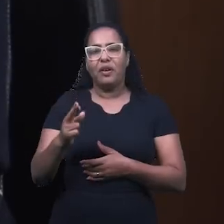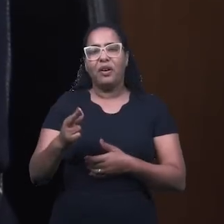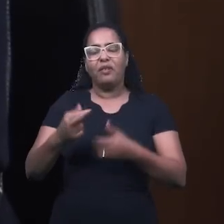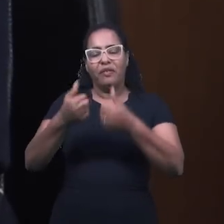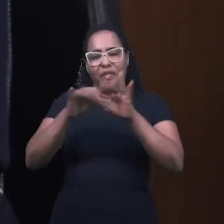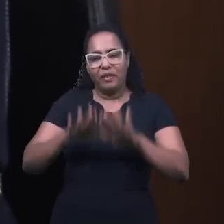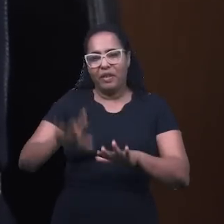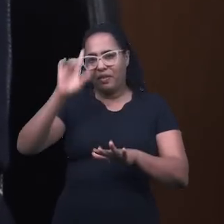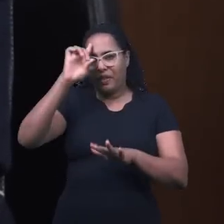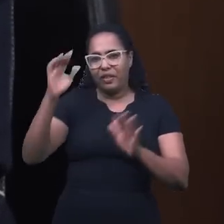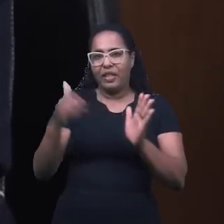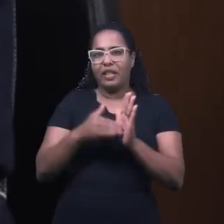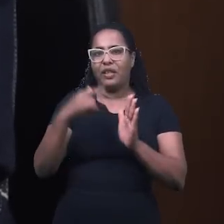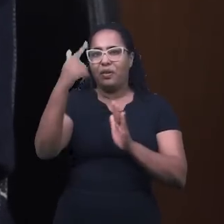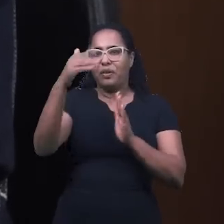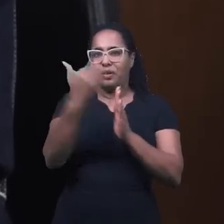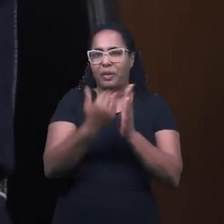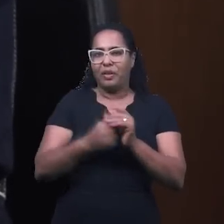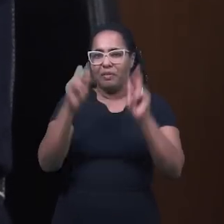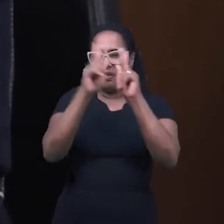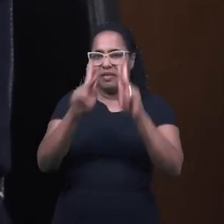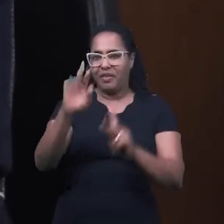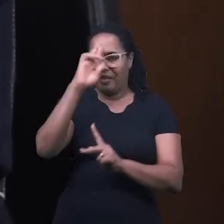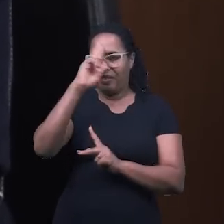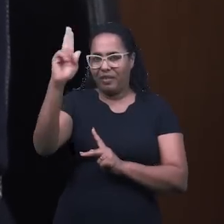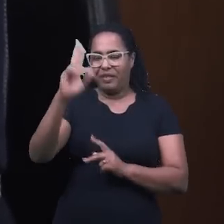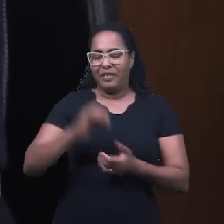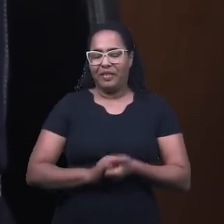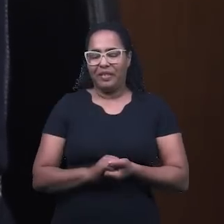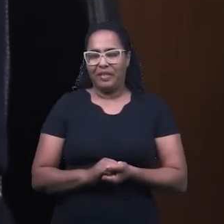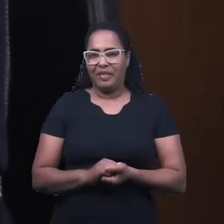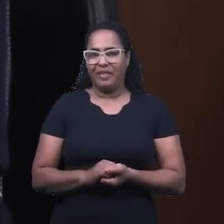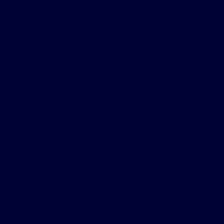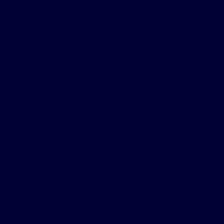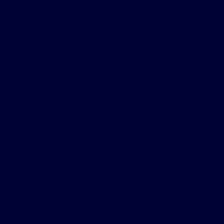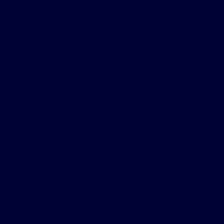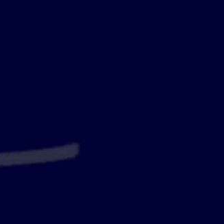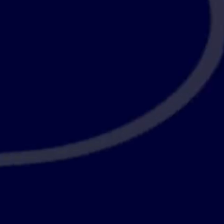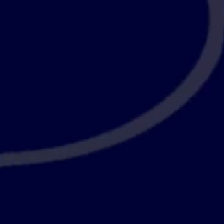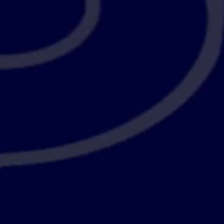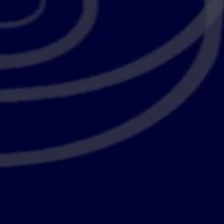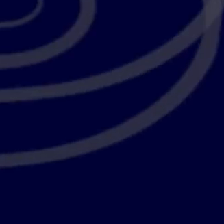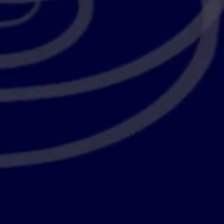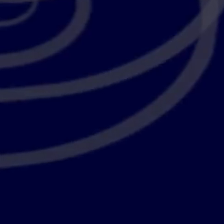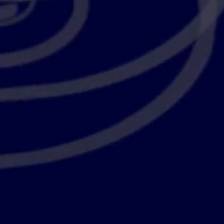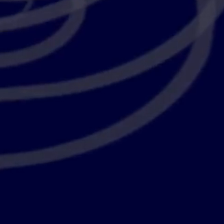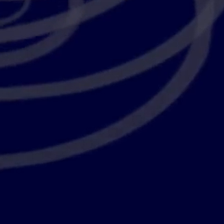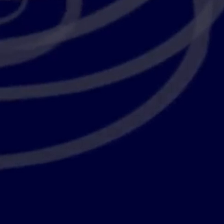Senhor. Tá bom? Fique com Deus. Até o próximo programa. A paz do Senhor.